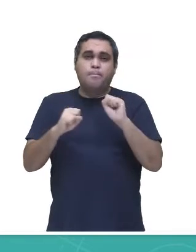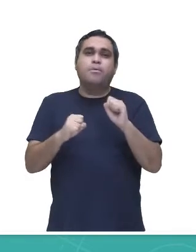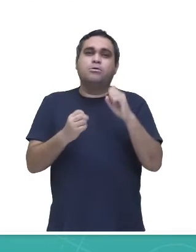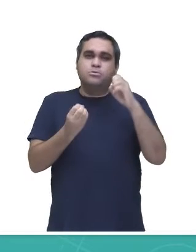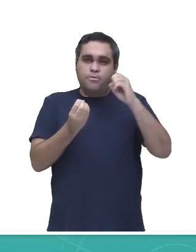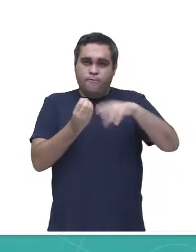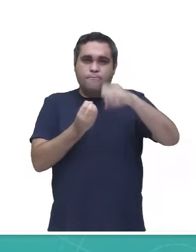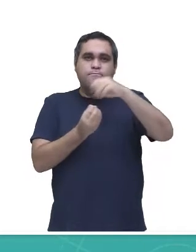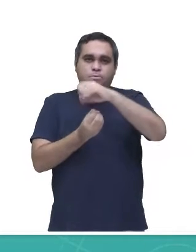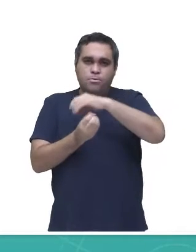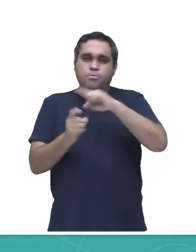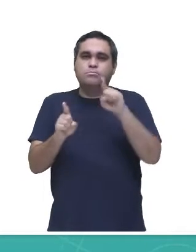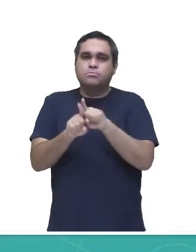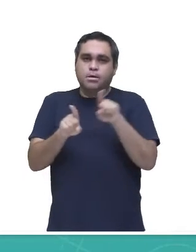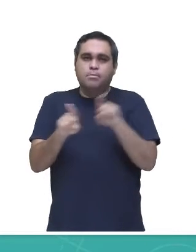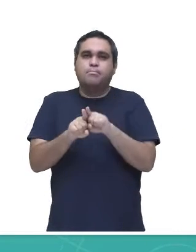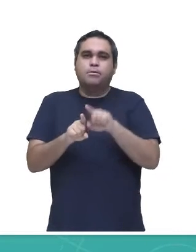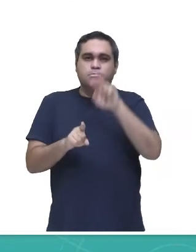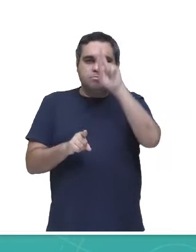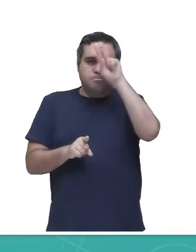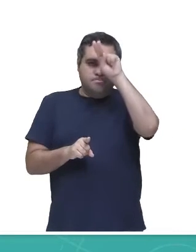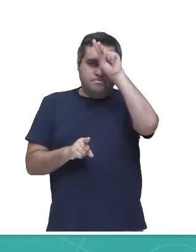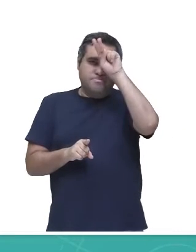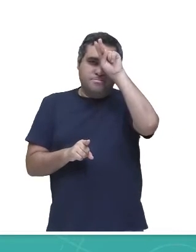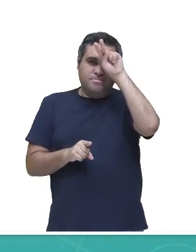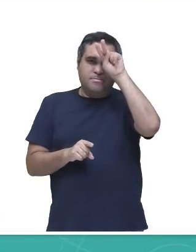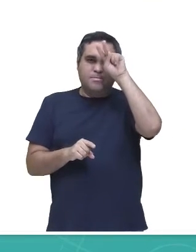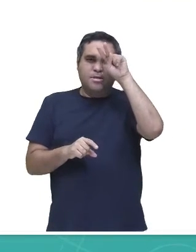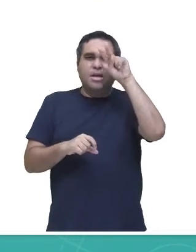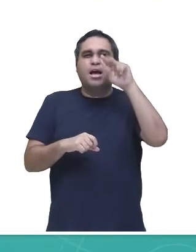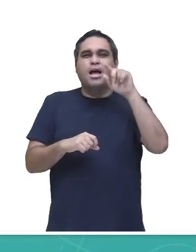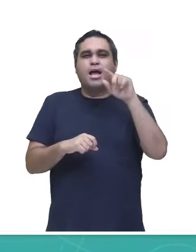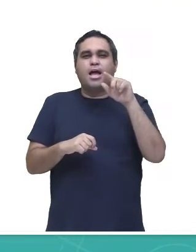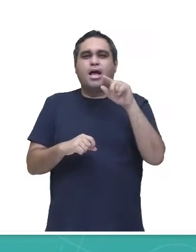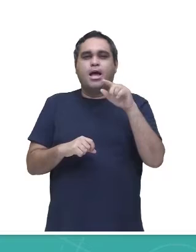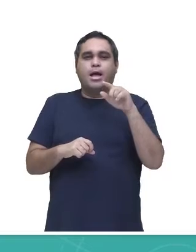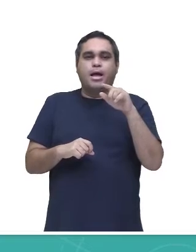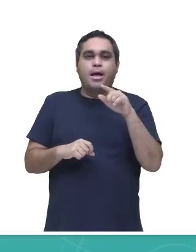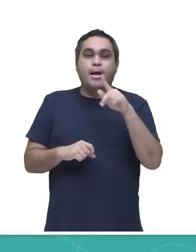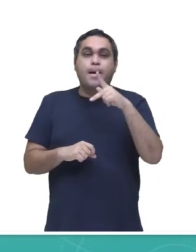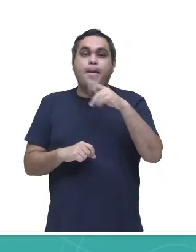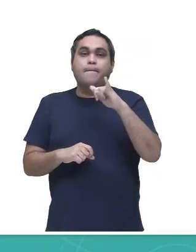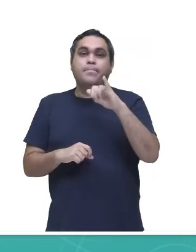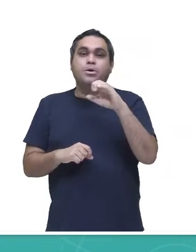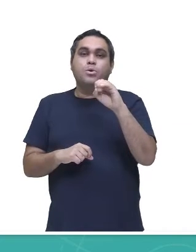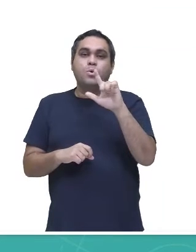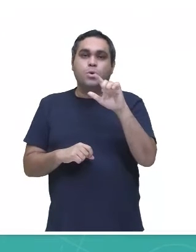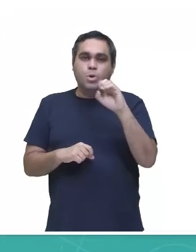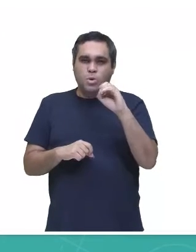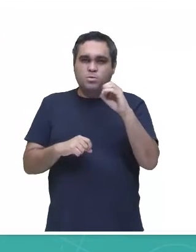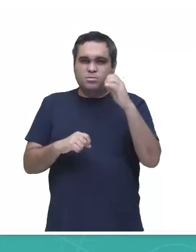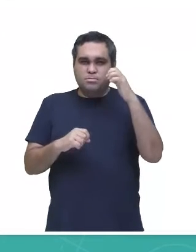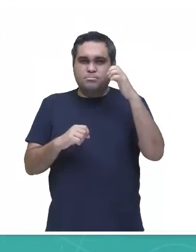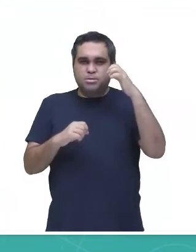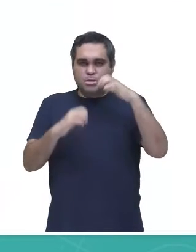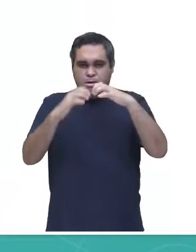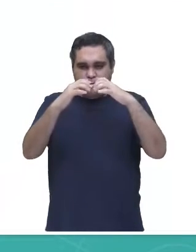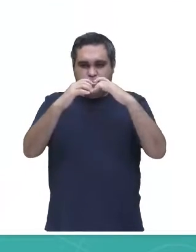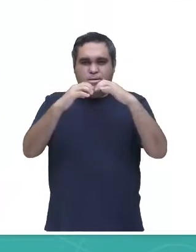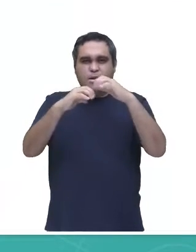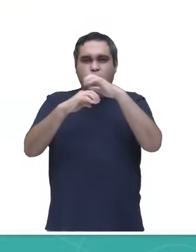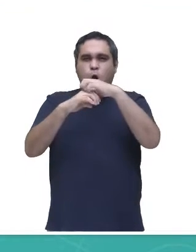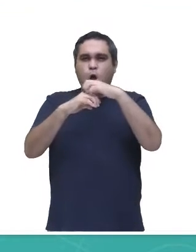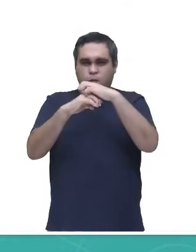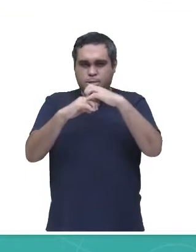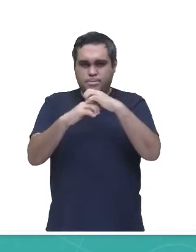né? Que é a conhecida caspa, que é uma descamação do couro cabeludo, certo? Muito bem. Então essa aí foi a nossa